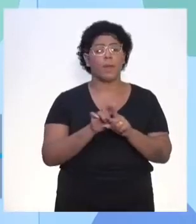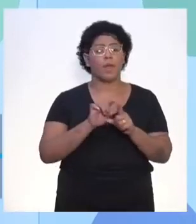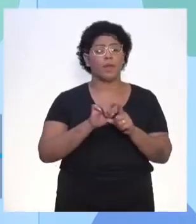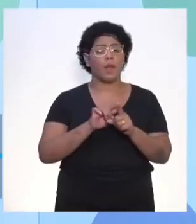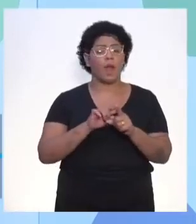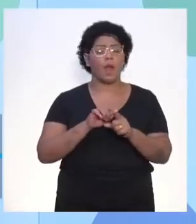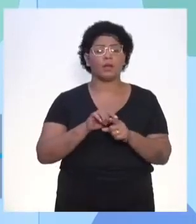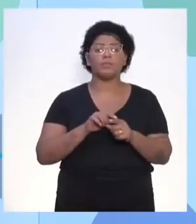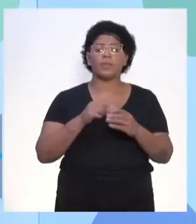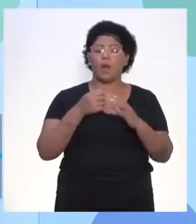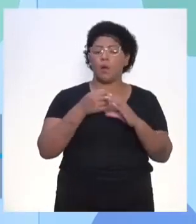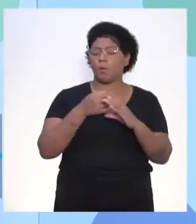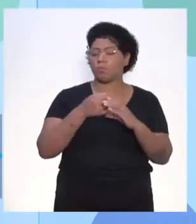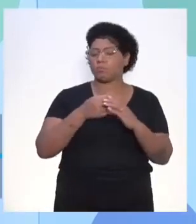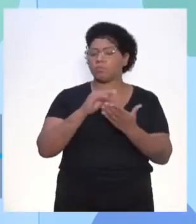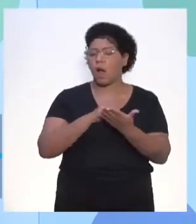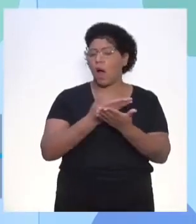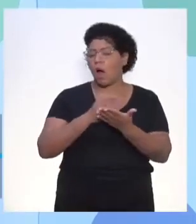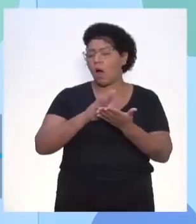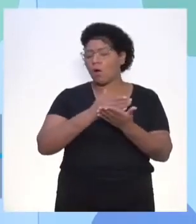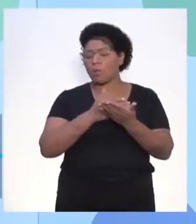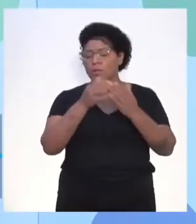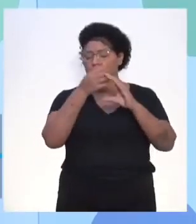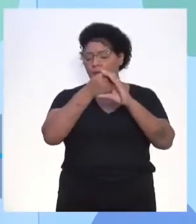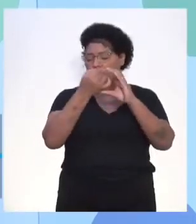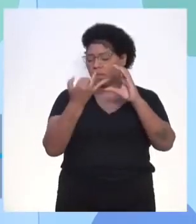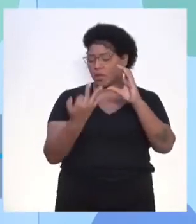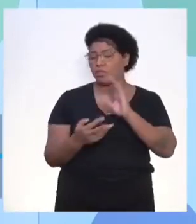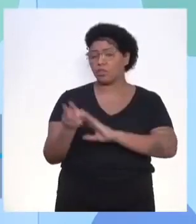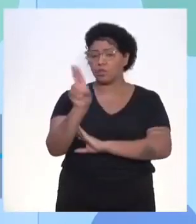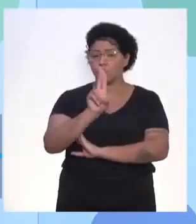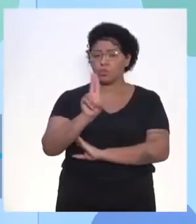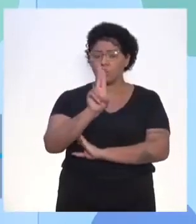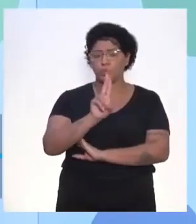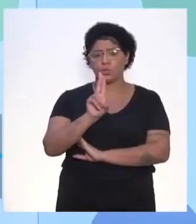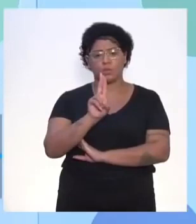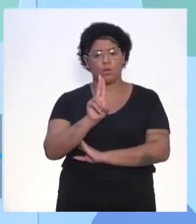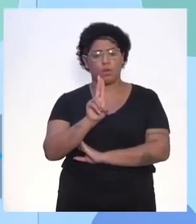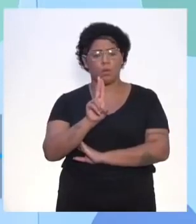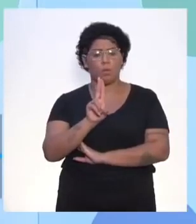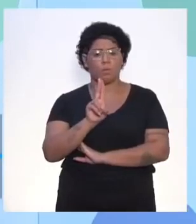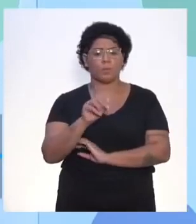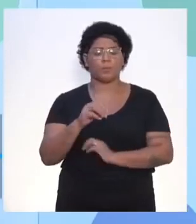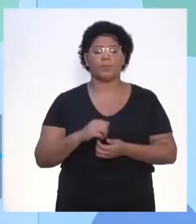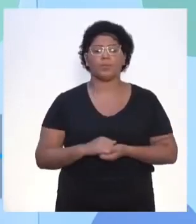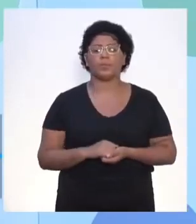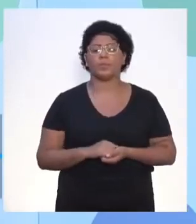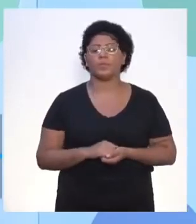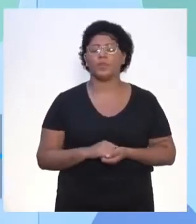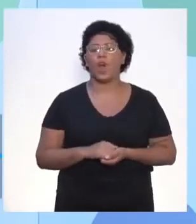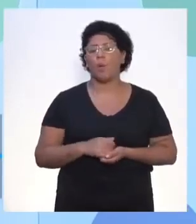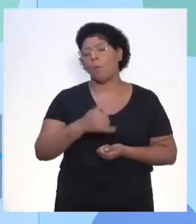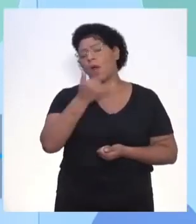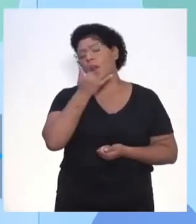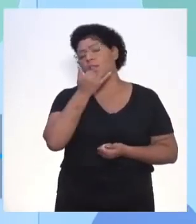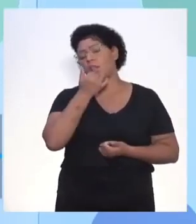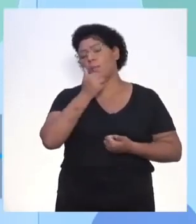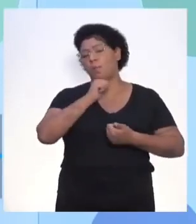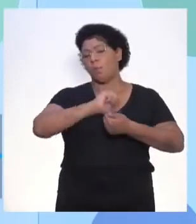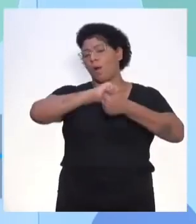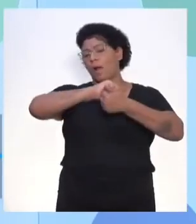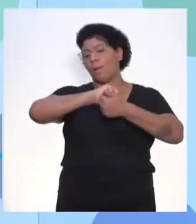As características que você usa, ou seja, as qualidades, aquilo que é um adjetivo, né? Que traz